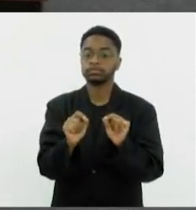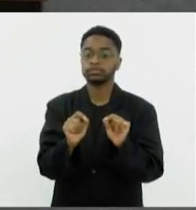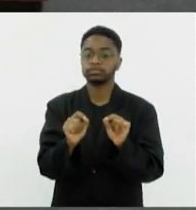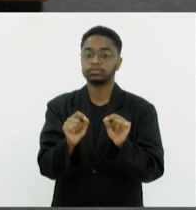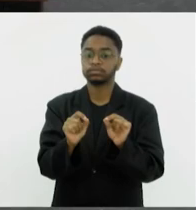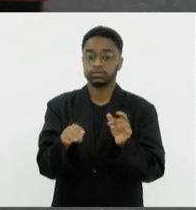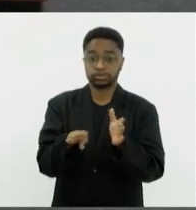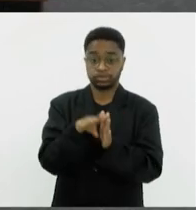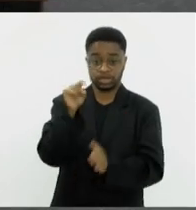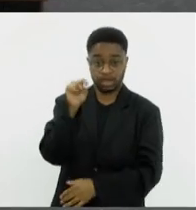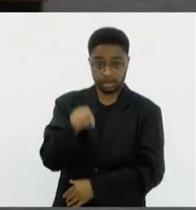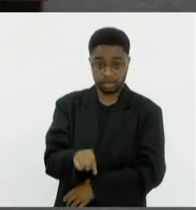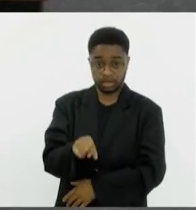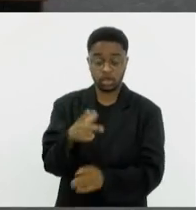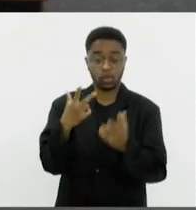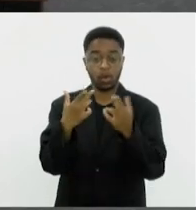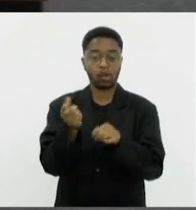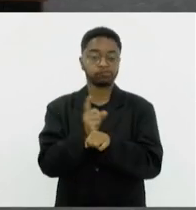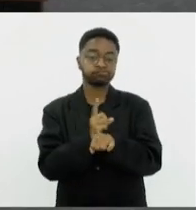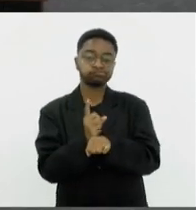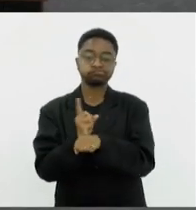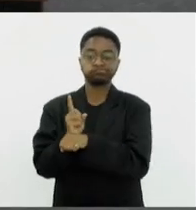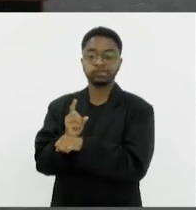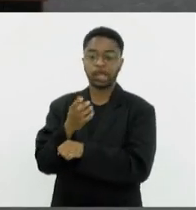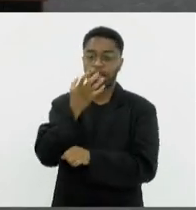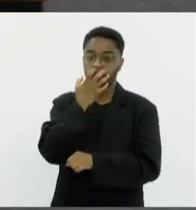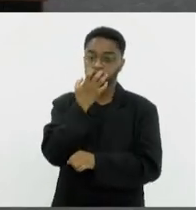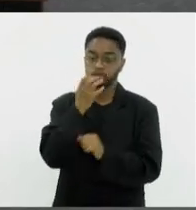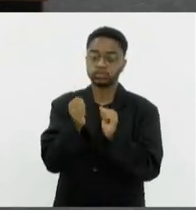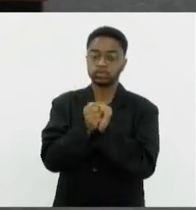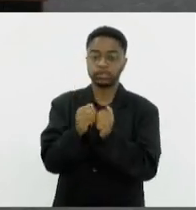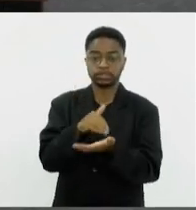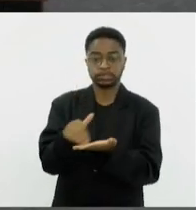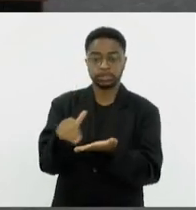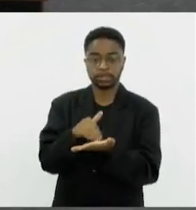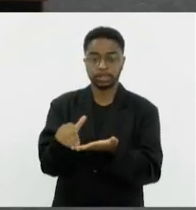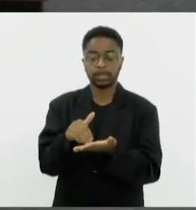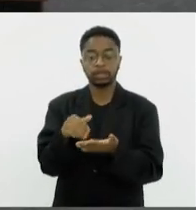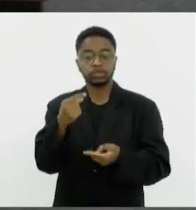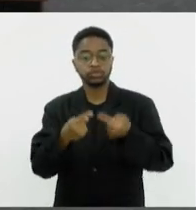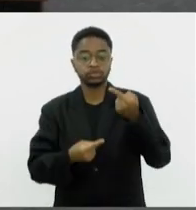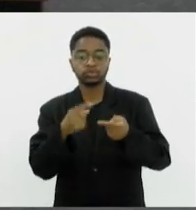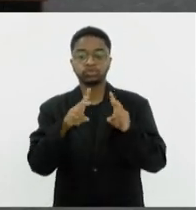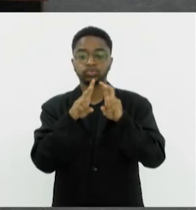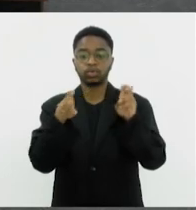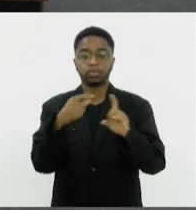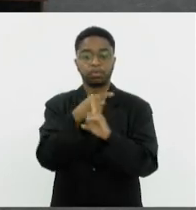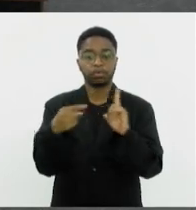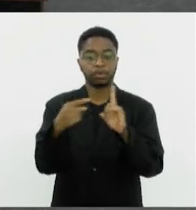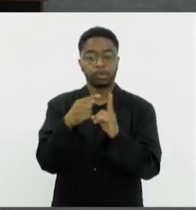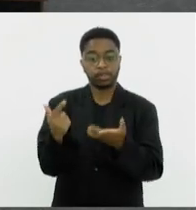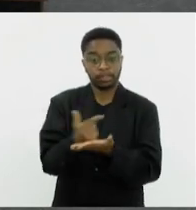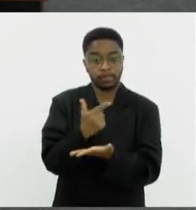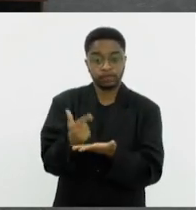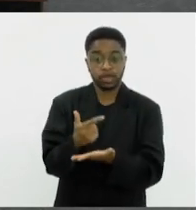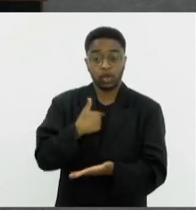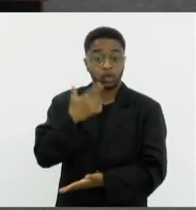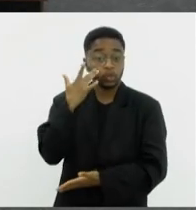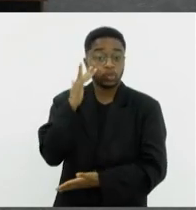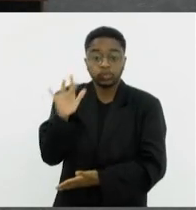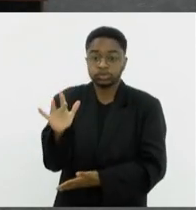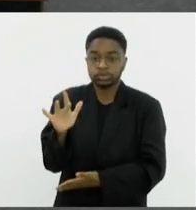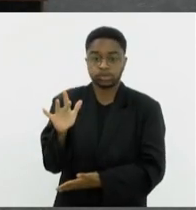aqui, feito um cachorrinho da secretária, fazer um debate sobre a censura de um livro que eu não sei